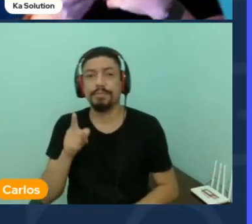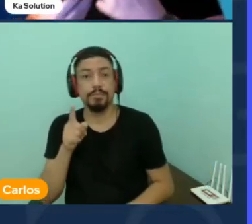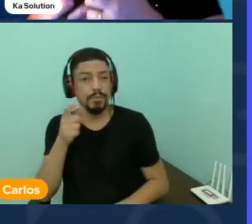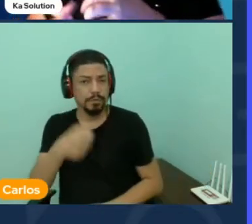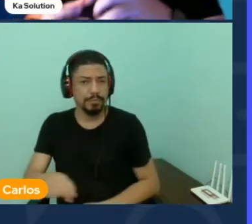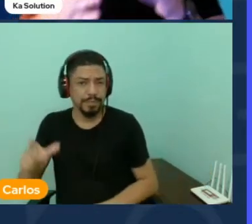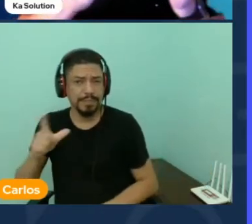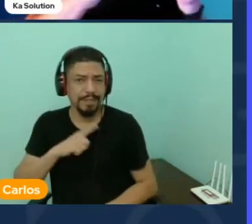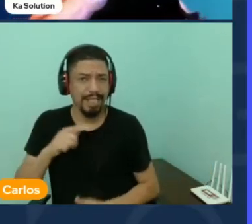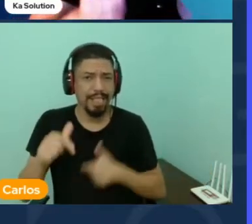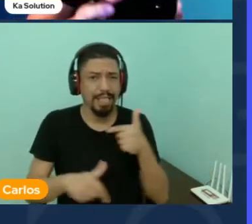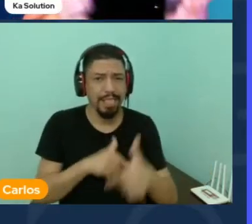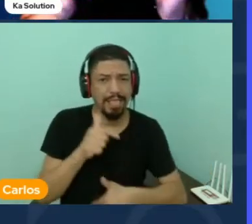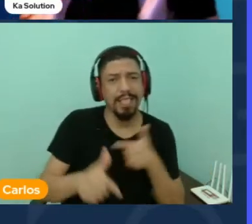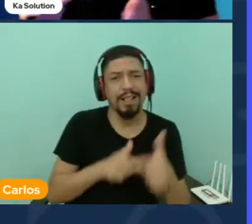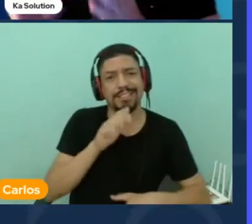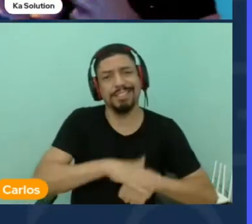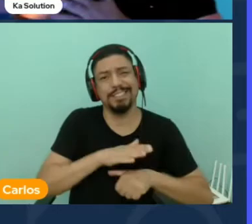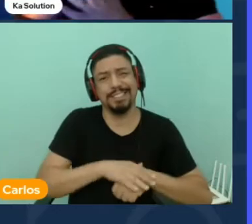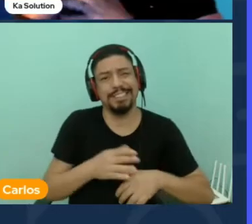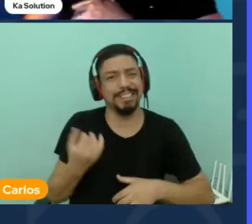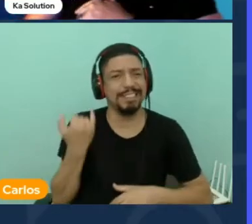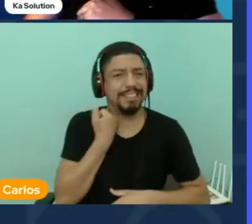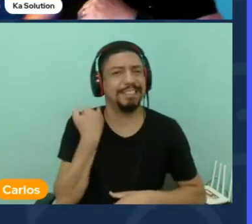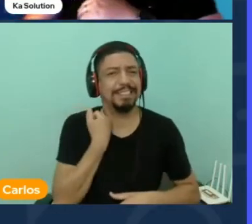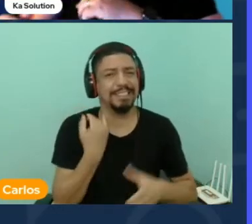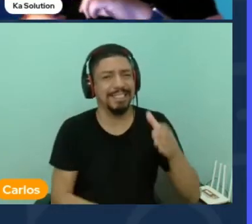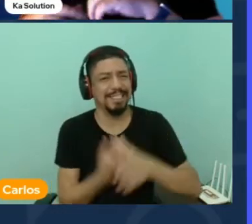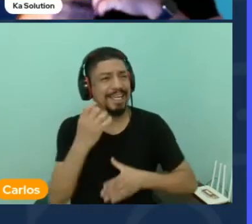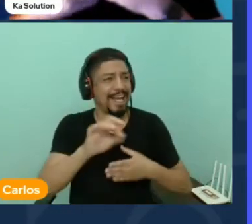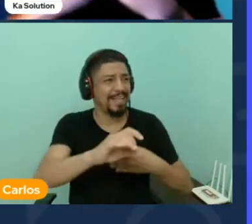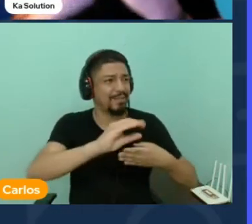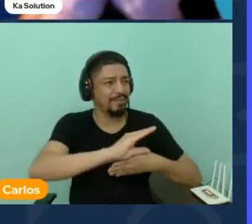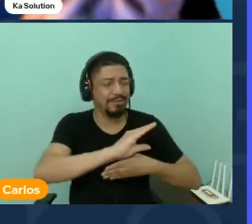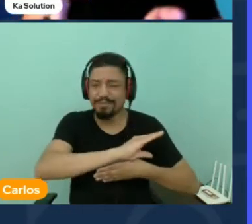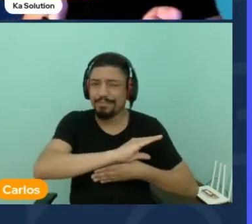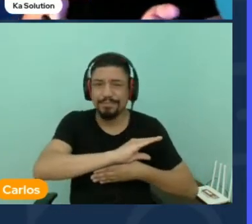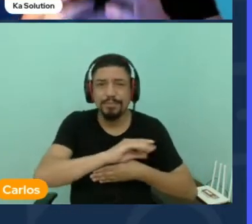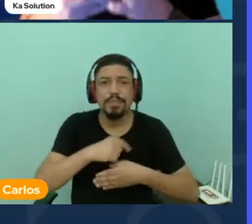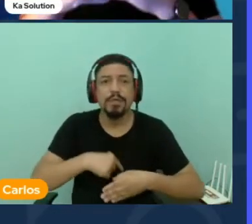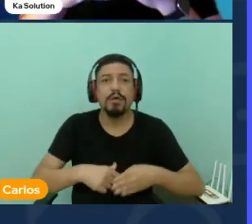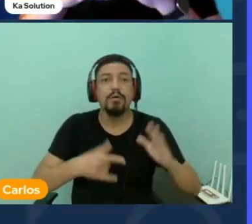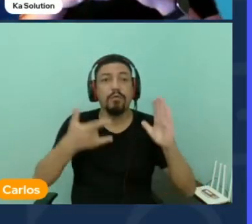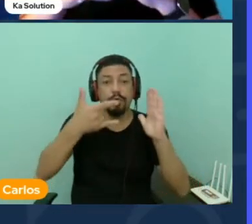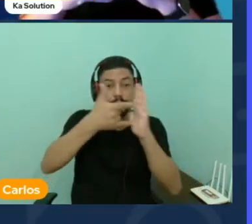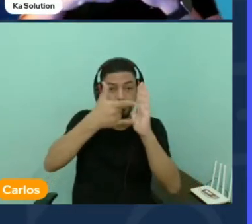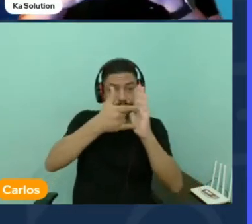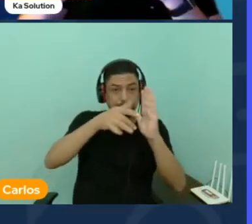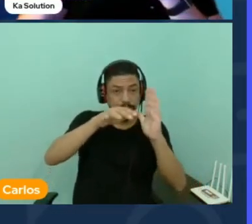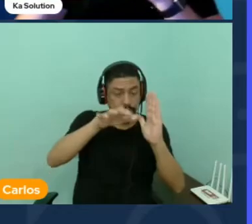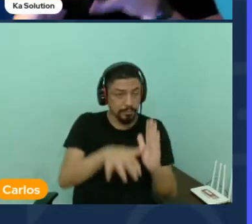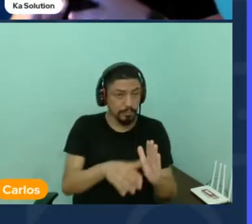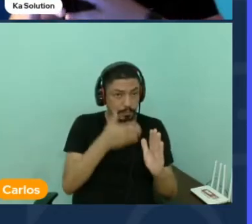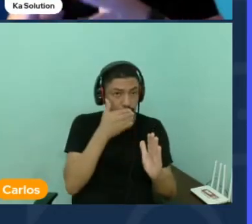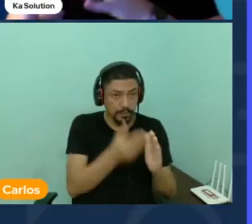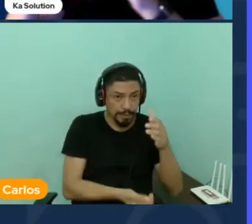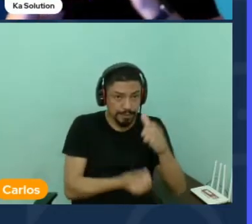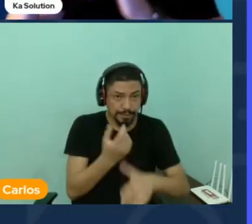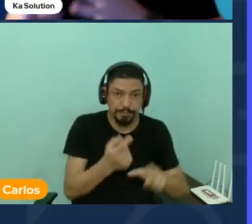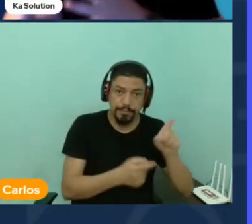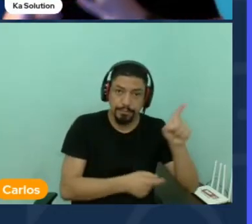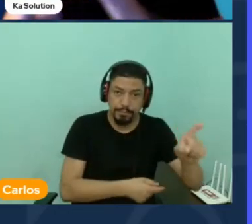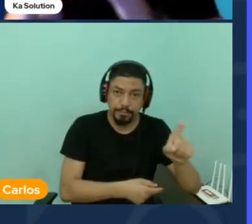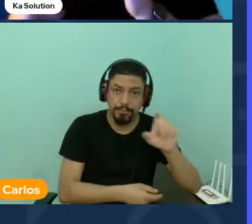né, ter o trabalho de ir lá e criar cada um desses containers. Eu programo a criação deles e o